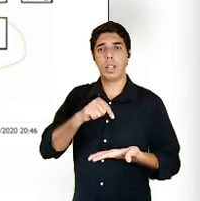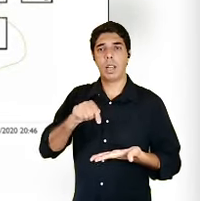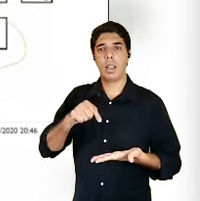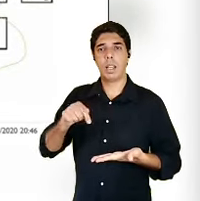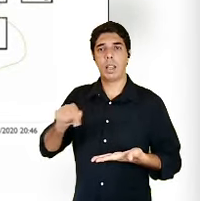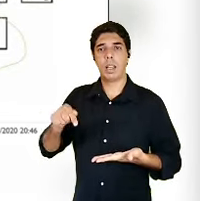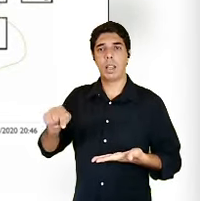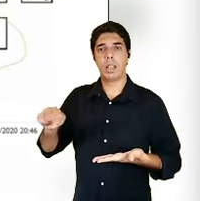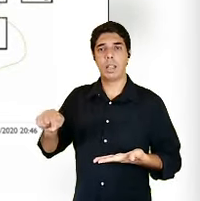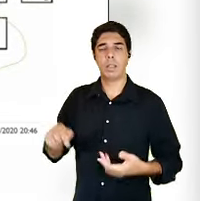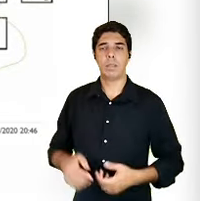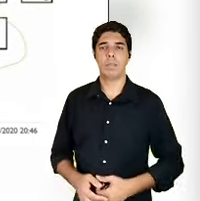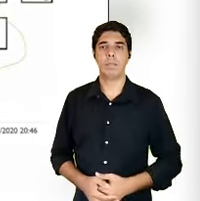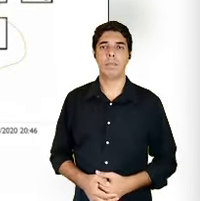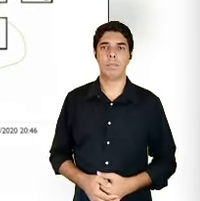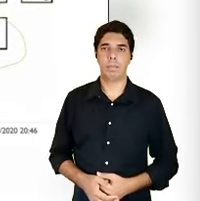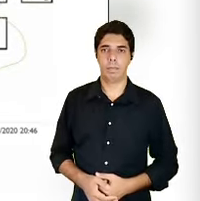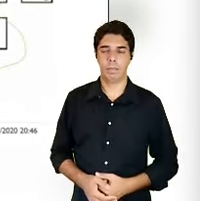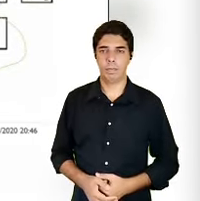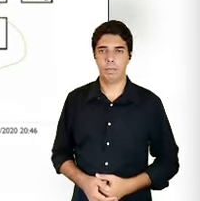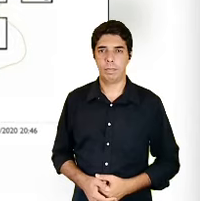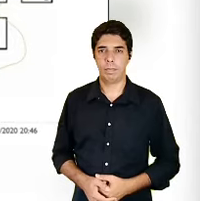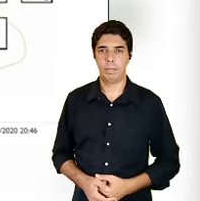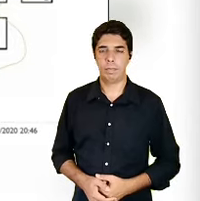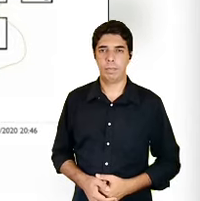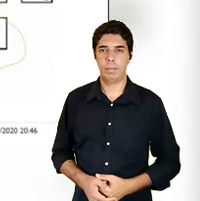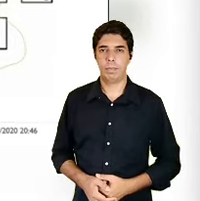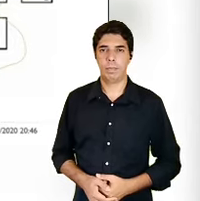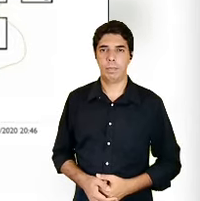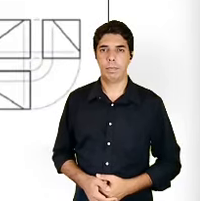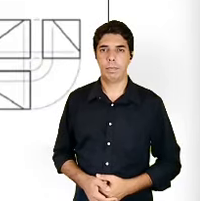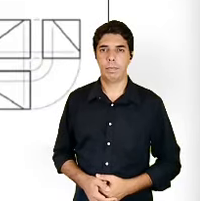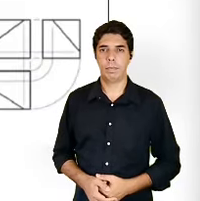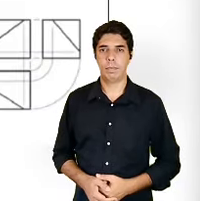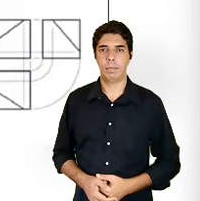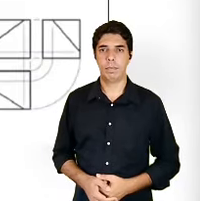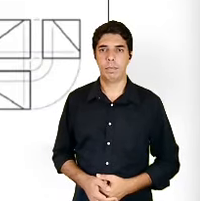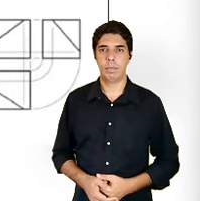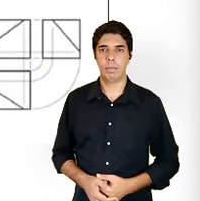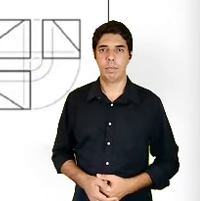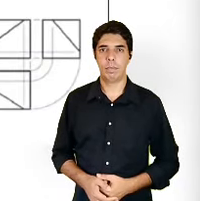do objeto. Então, aí eu represento por uma linha tracejada.